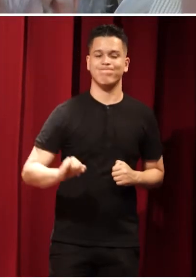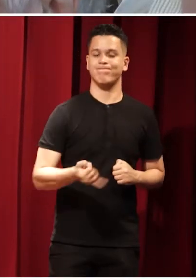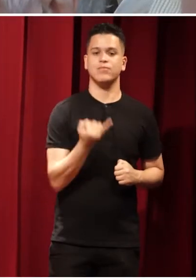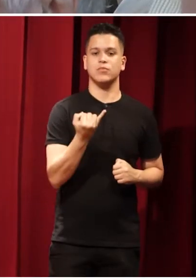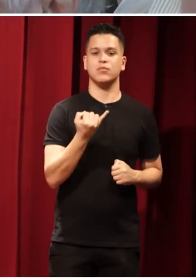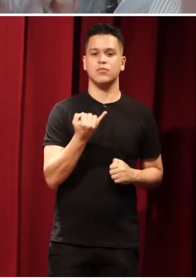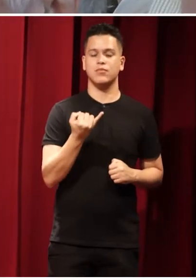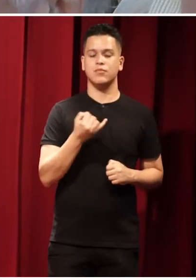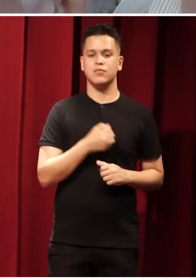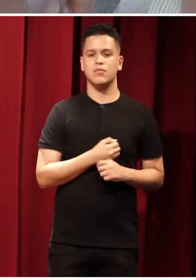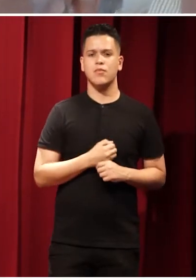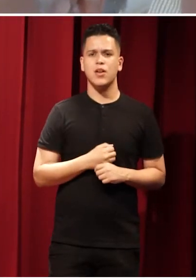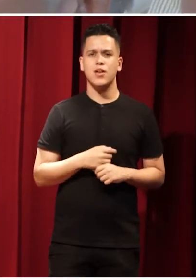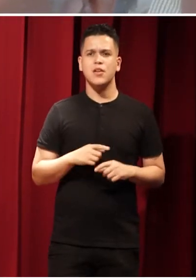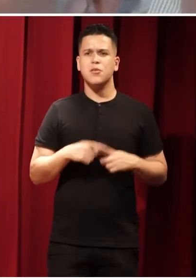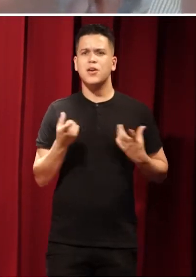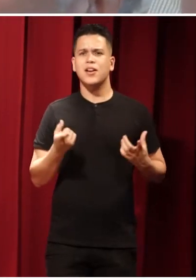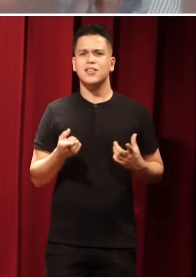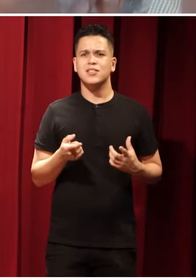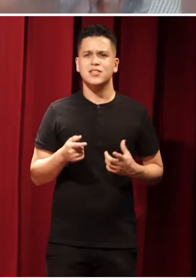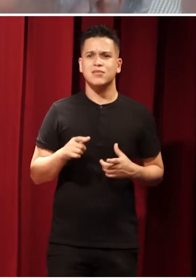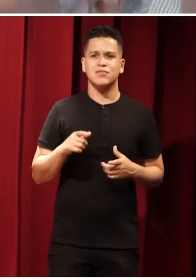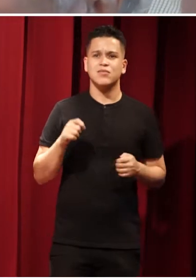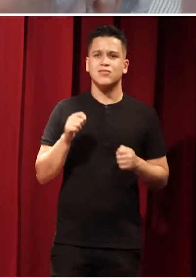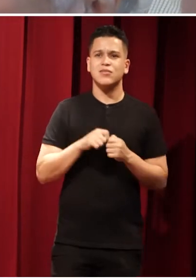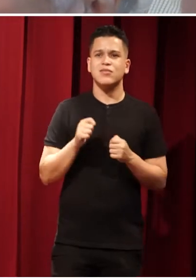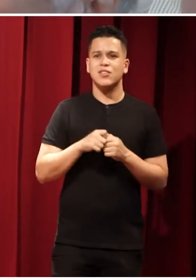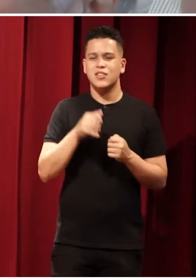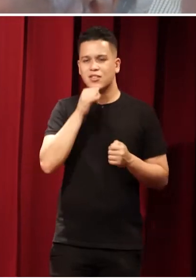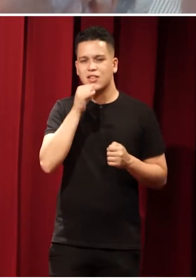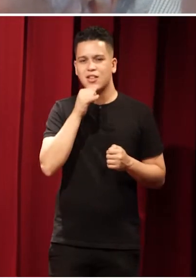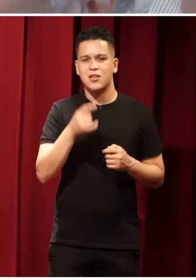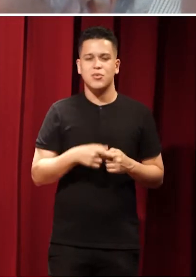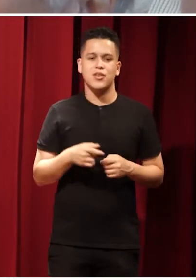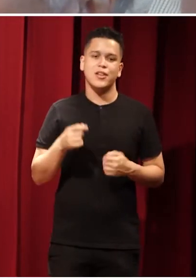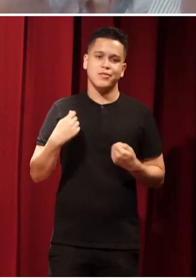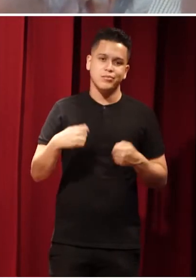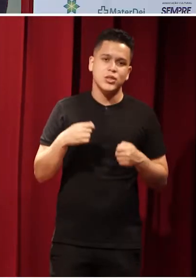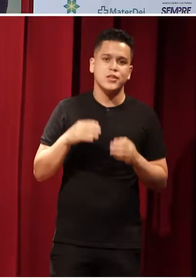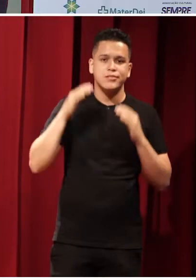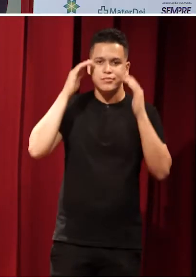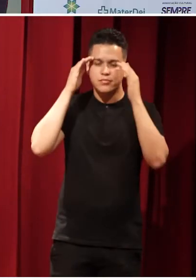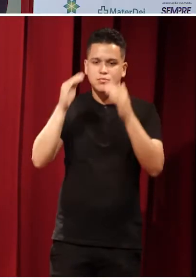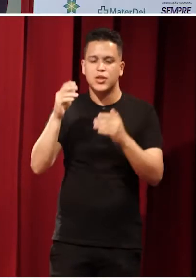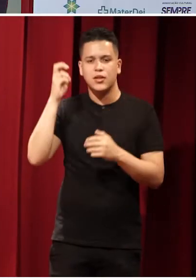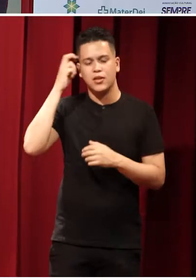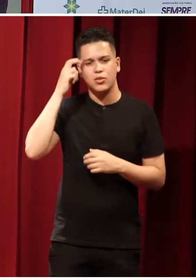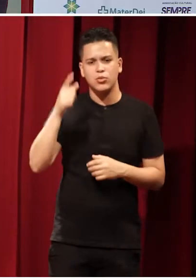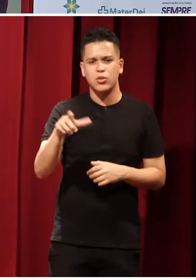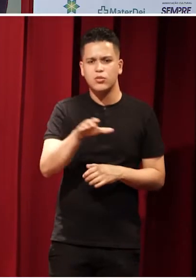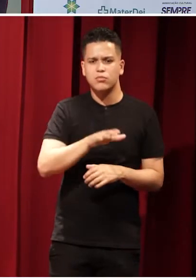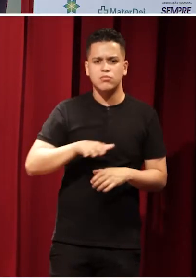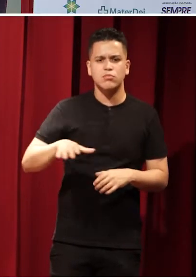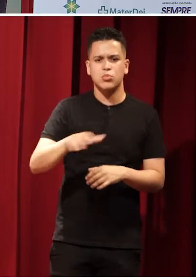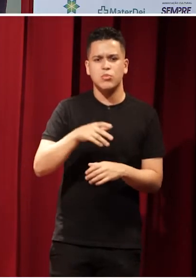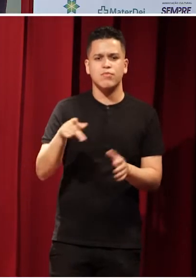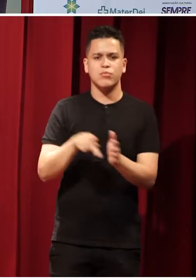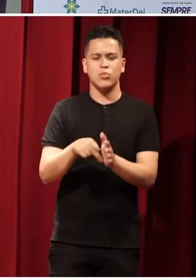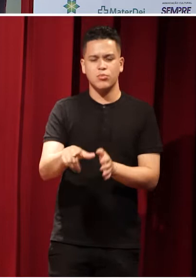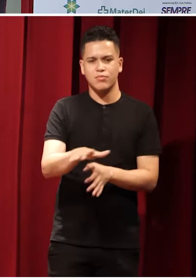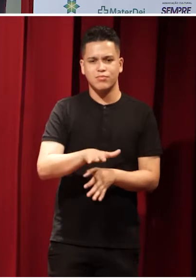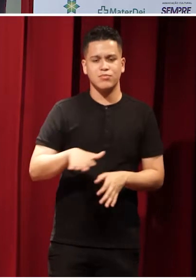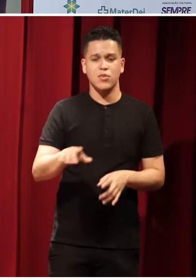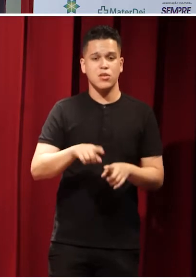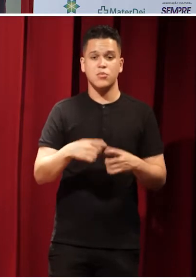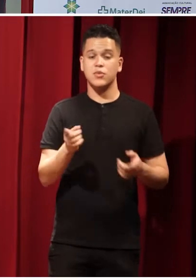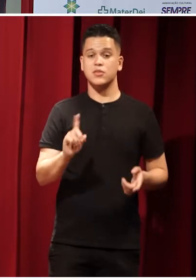aproveitamento é extremamente importante e a plateia observa atentamente. É feito apesar da cultura dos povos tradicionais.